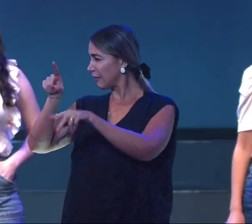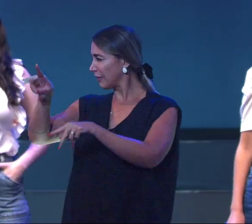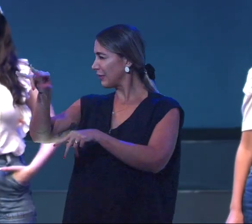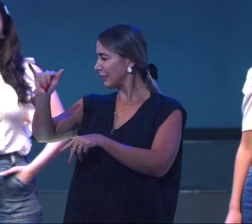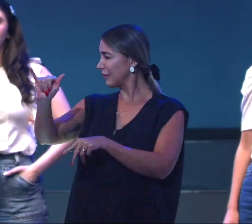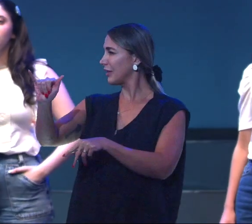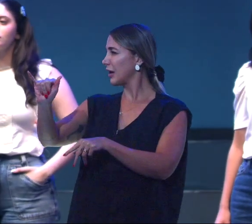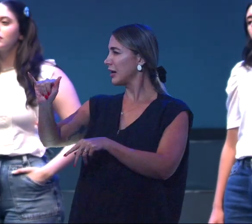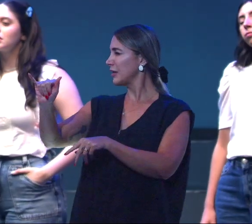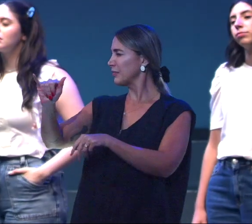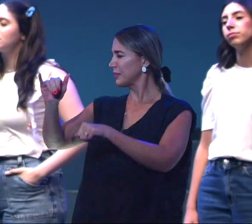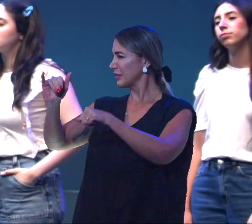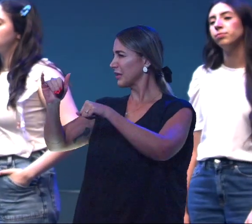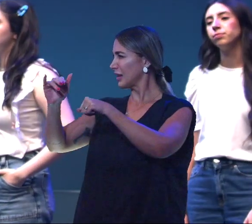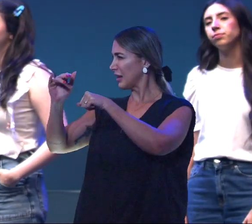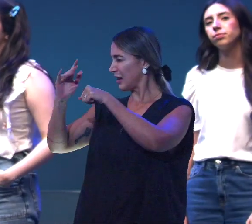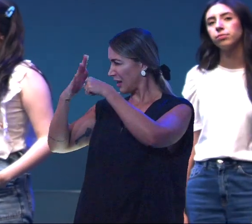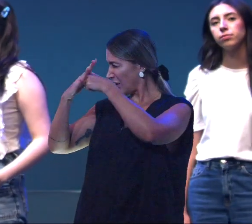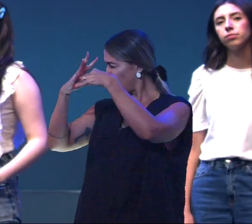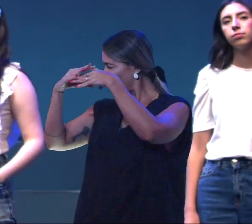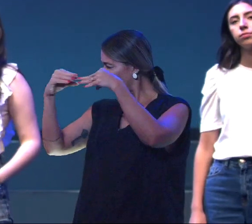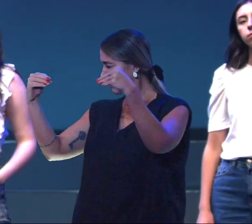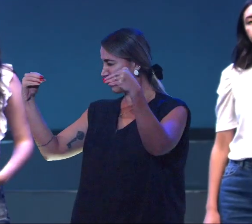a saúde.